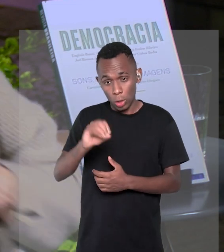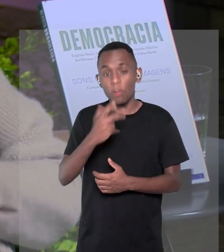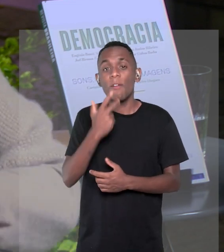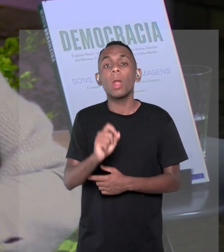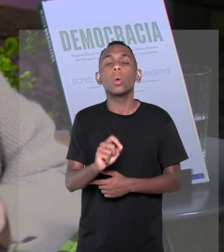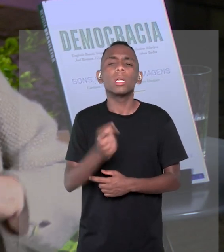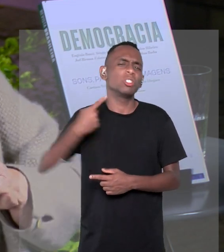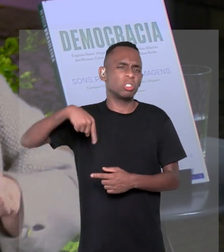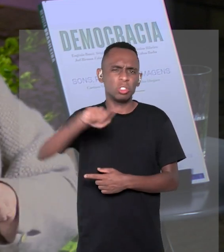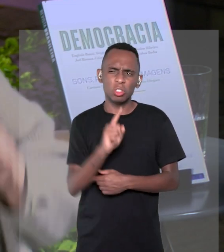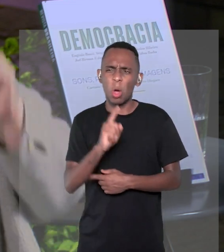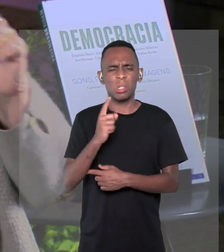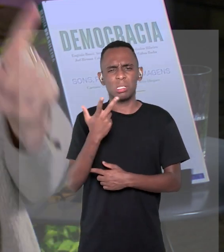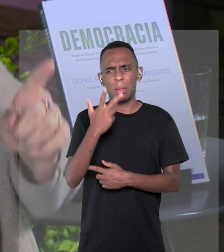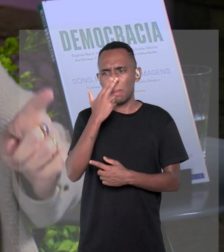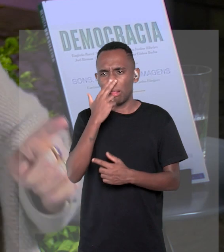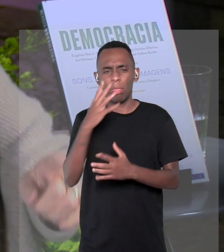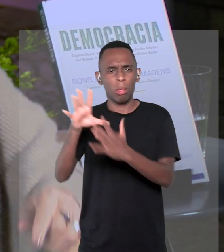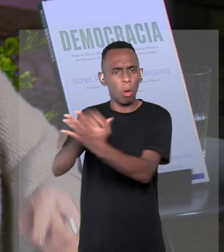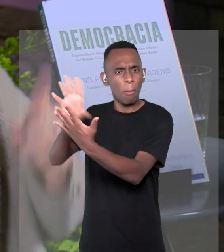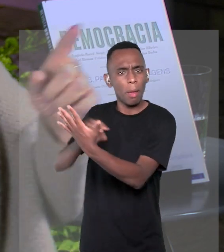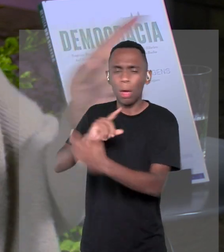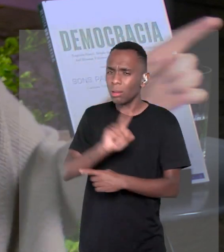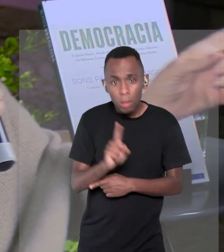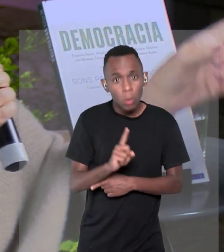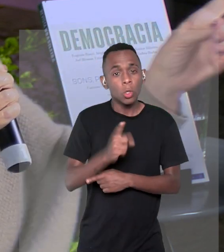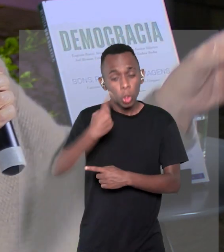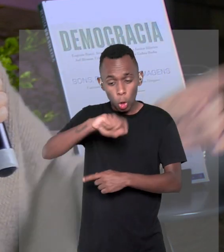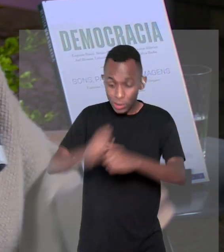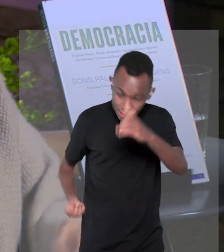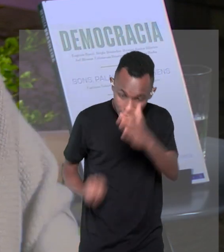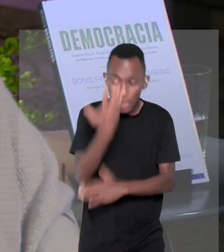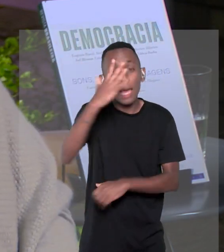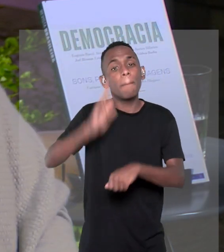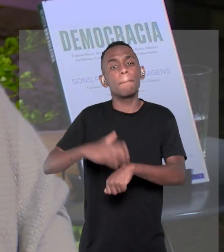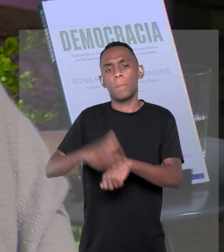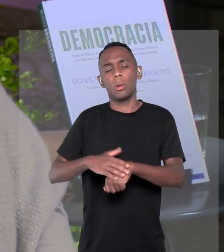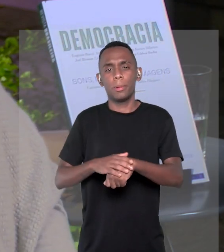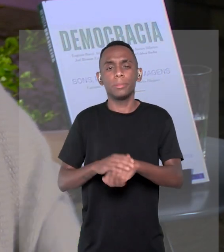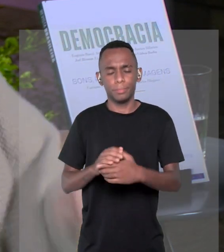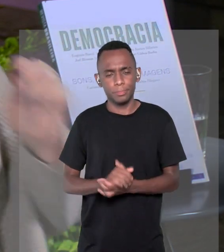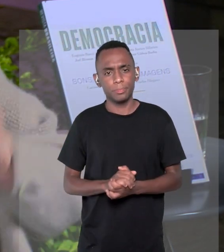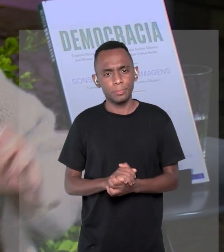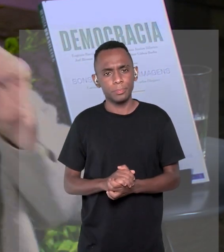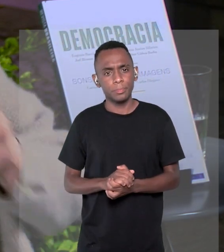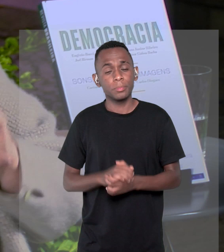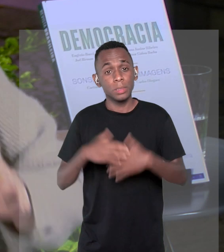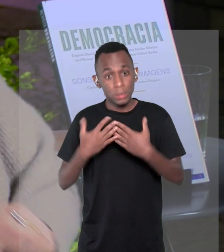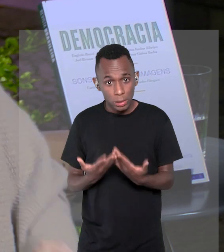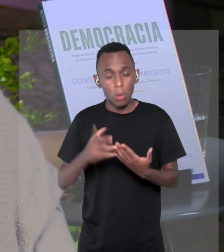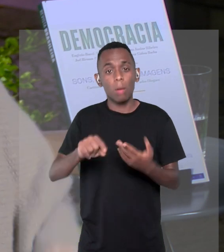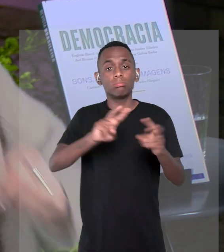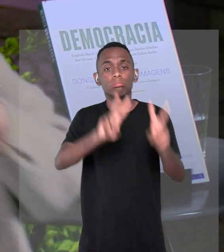ser miméticos, nós temos que ser proféticos. Ele disse isso no outro dia numa reunião. E esse é um tema que